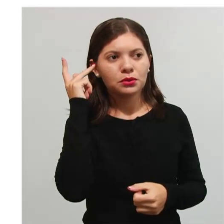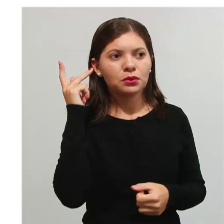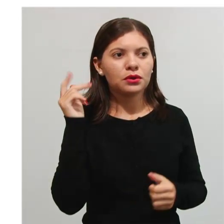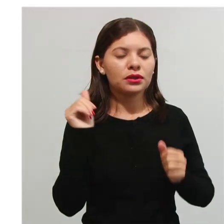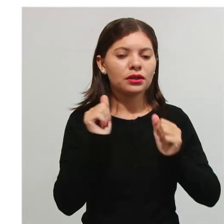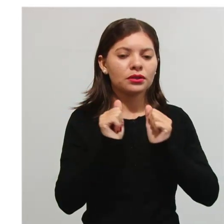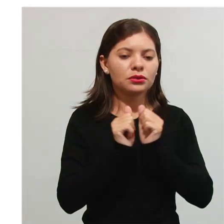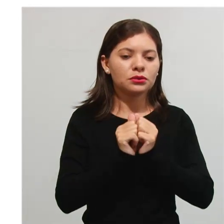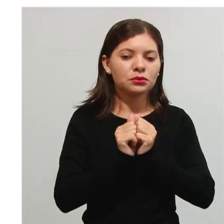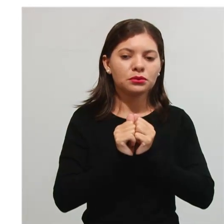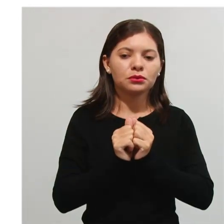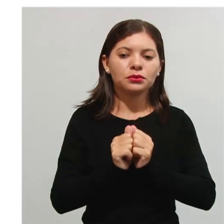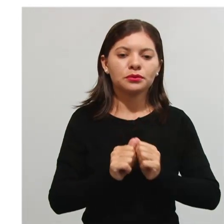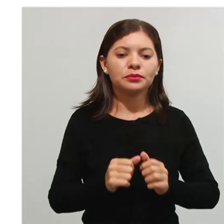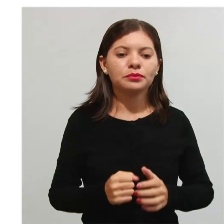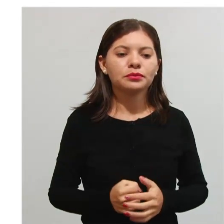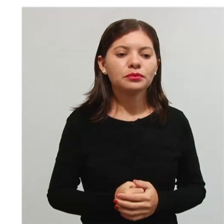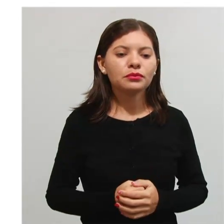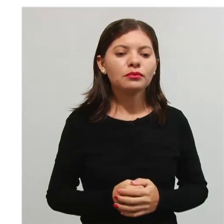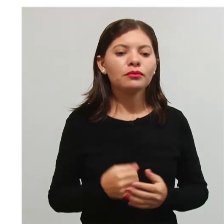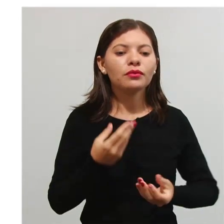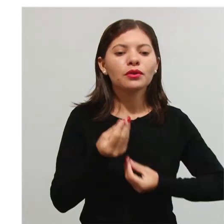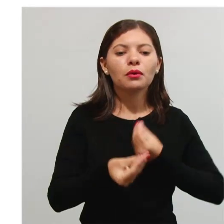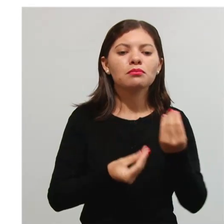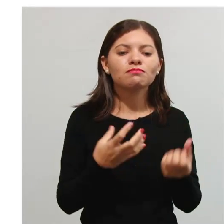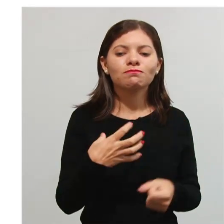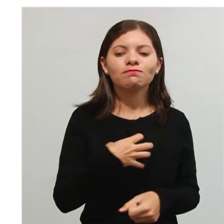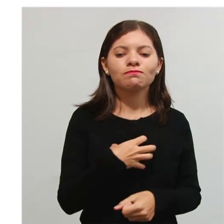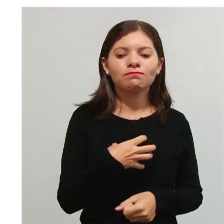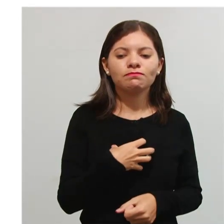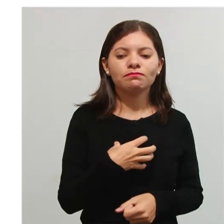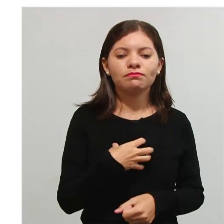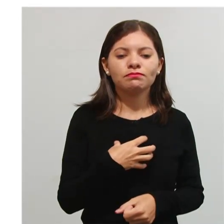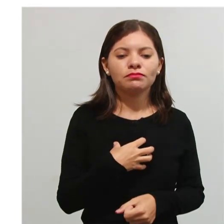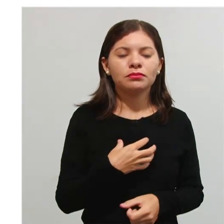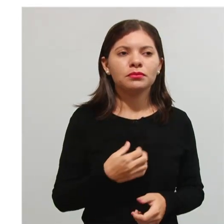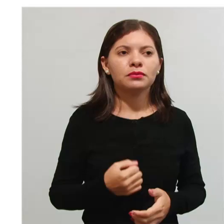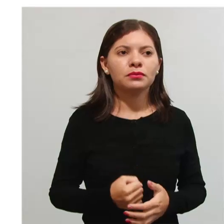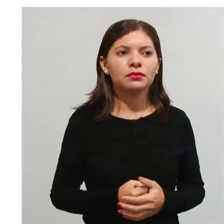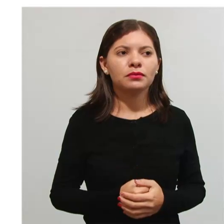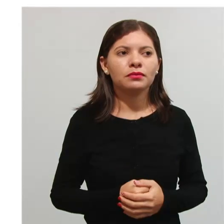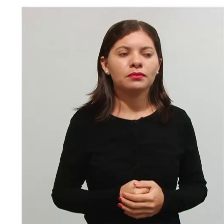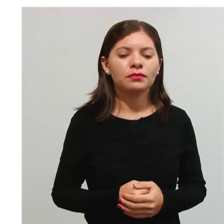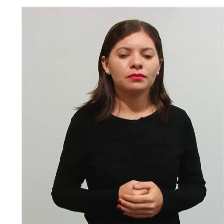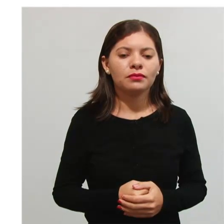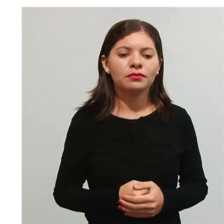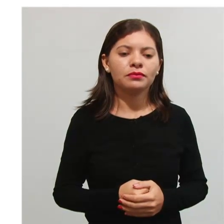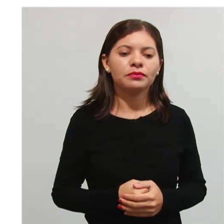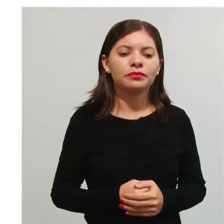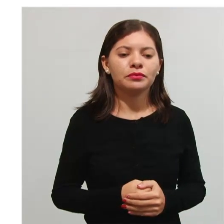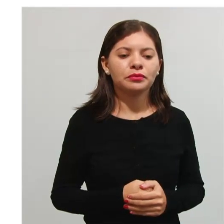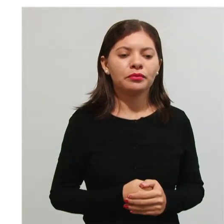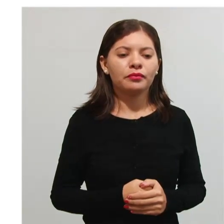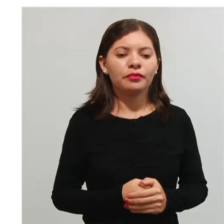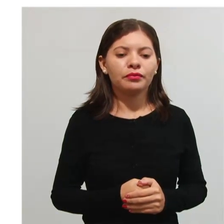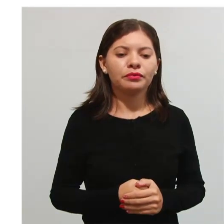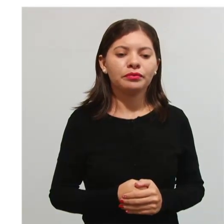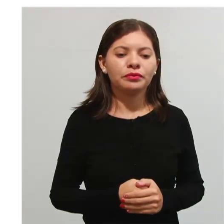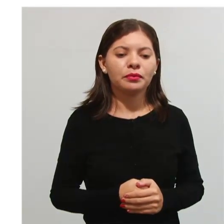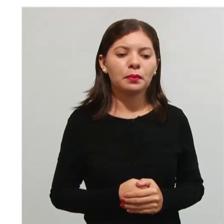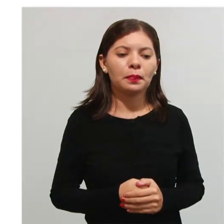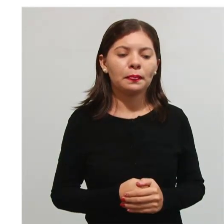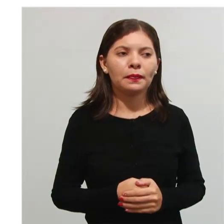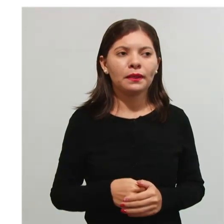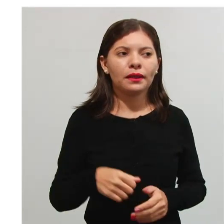uma organização, ela vai atuar com um sentimento de dono. O que é isso? É o ato de encarar a